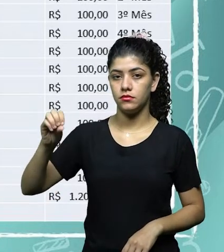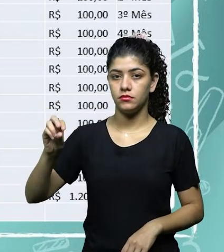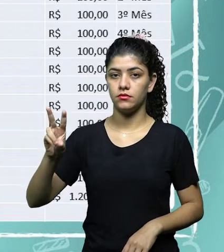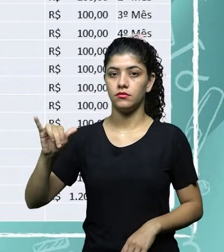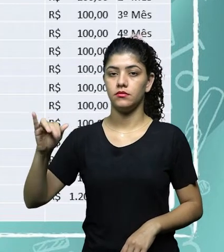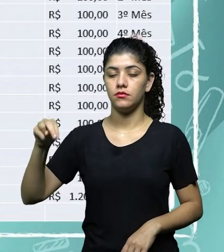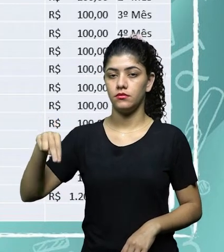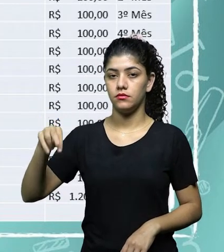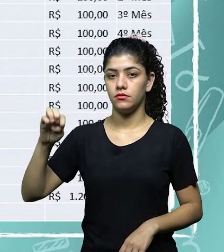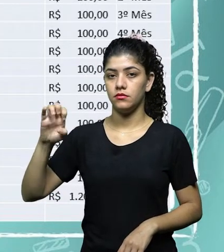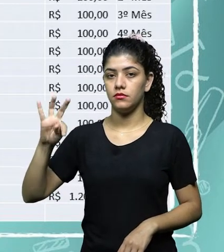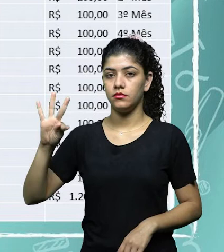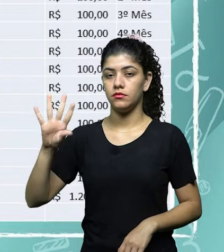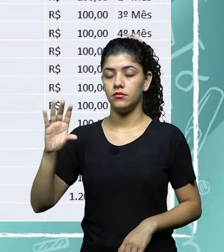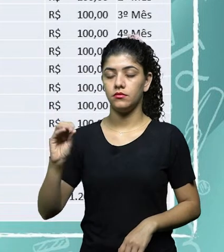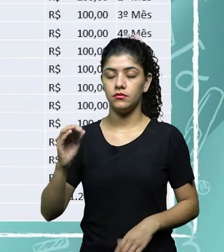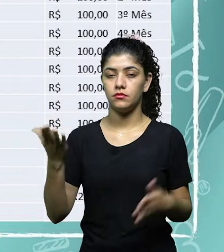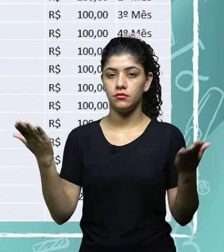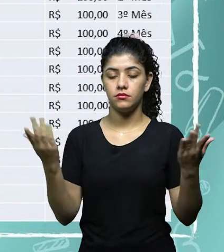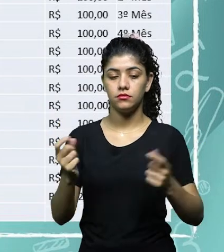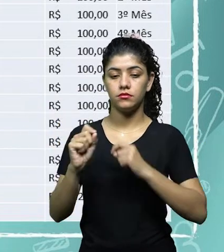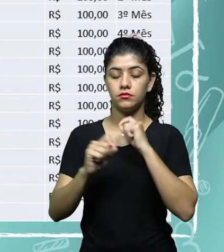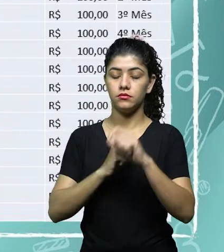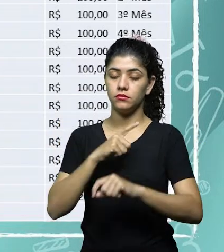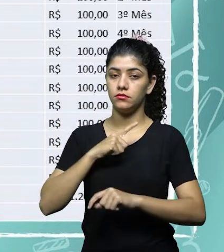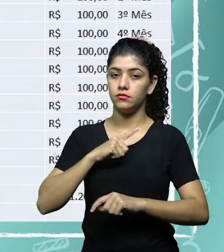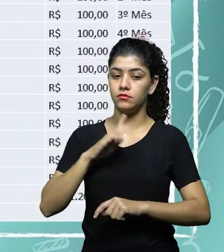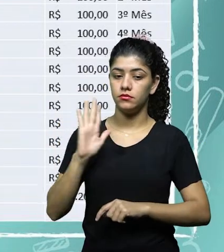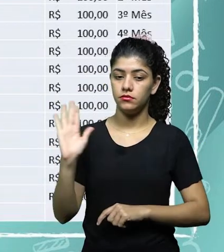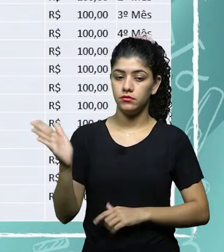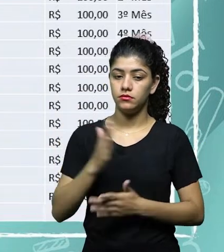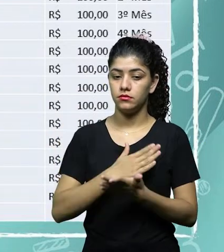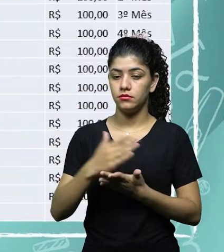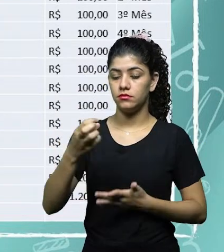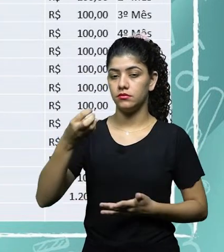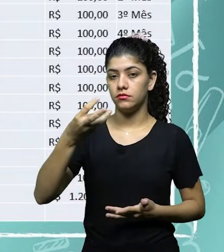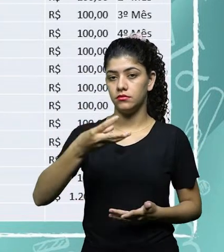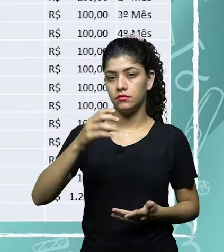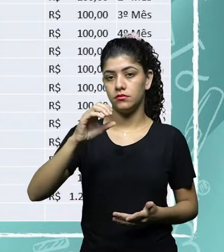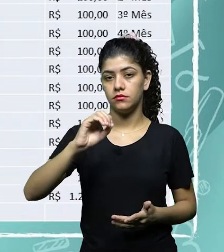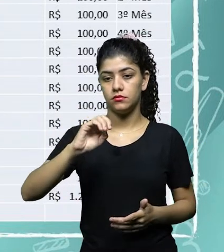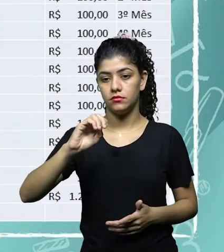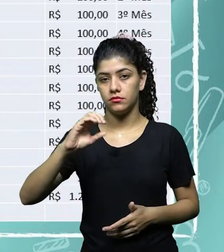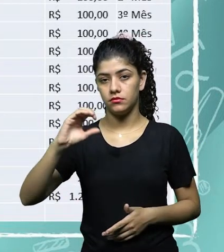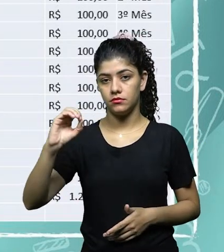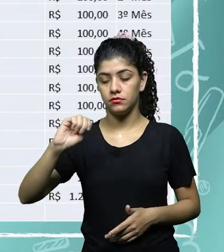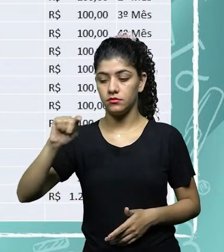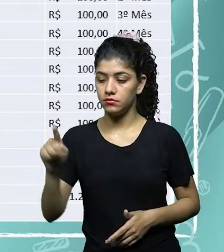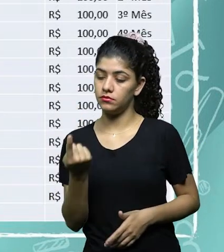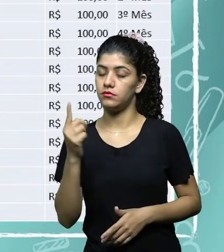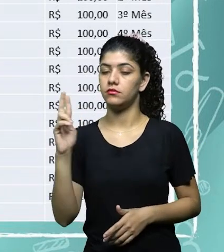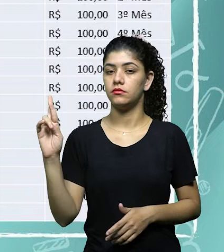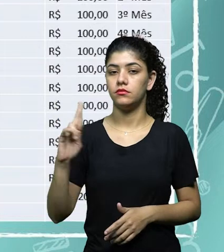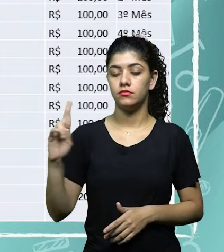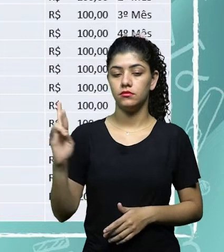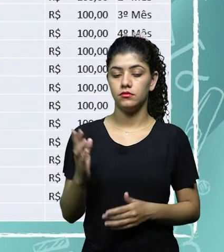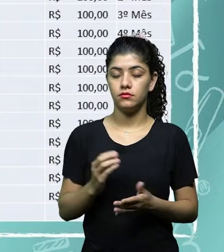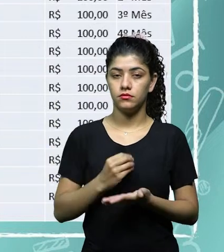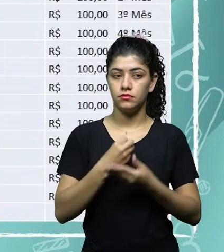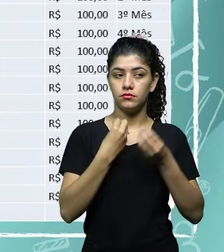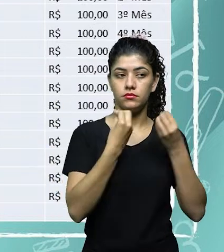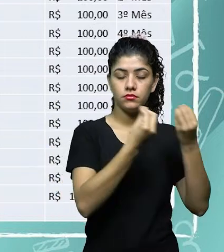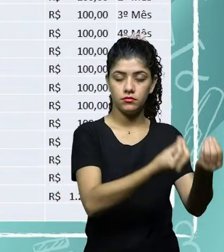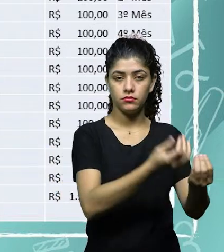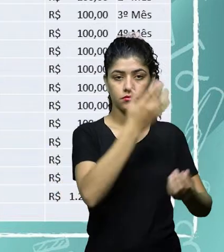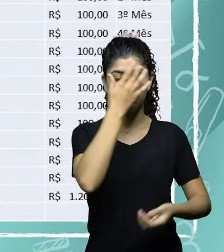de concessão de empréstimos e financiamentos. Então nessa conta já existia um saldo inicial de R$300 mil. Se